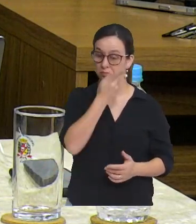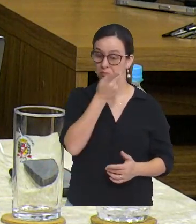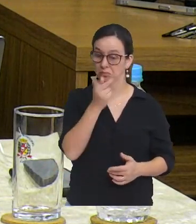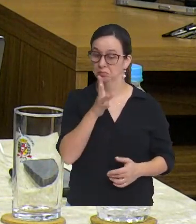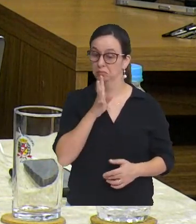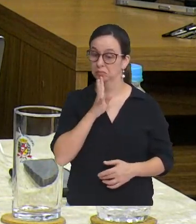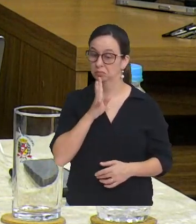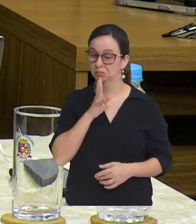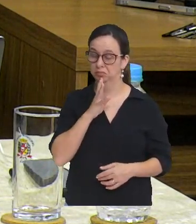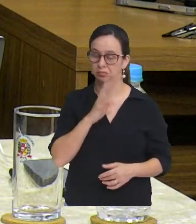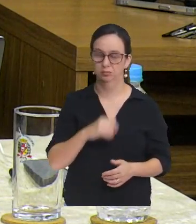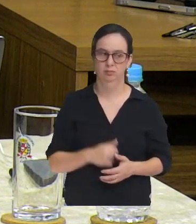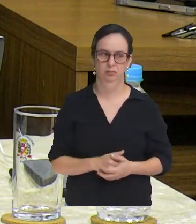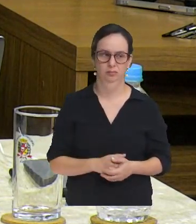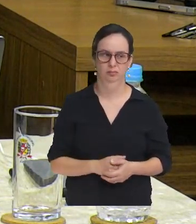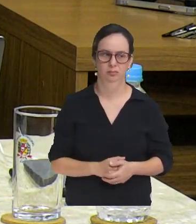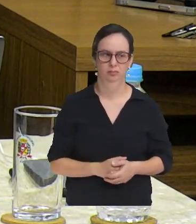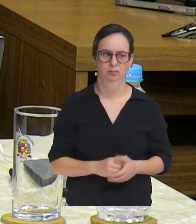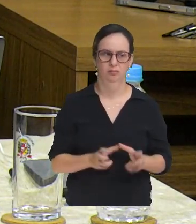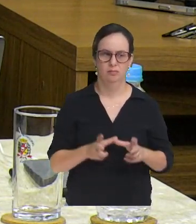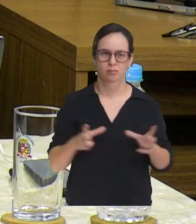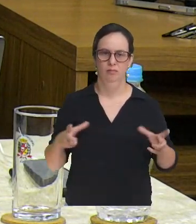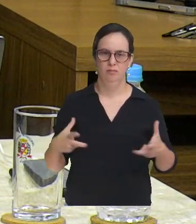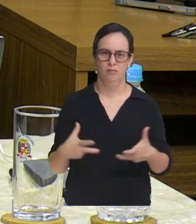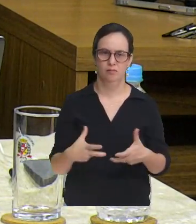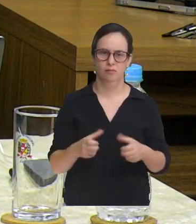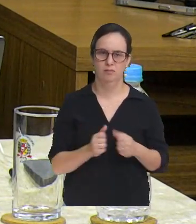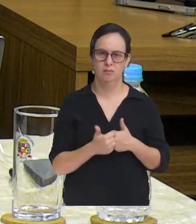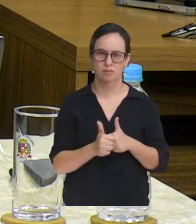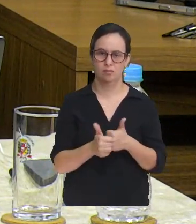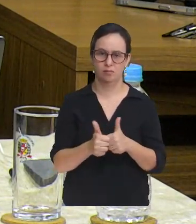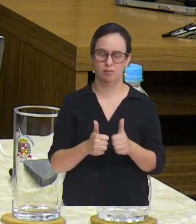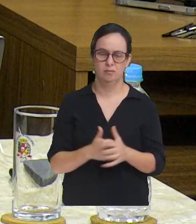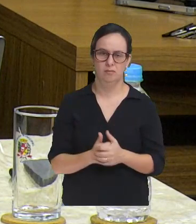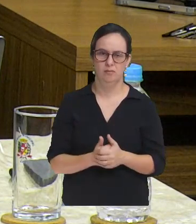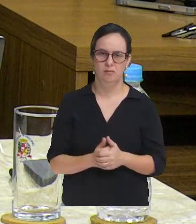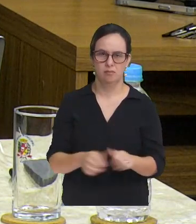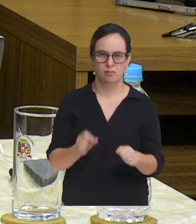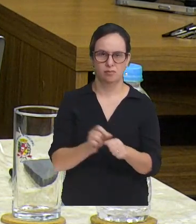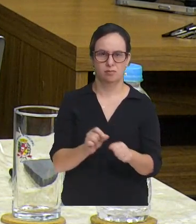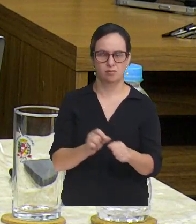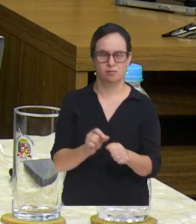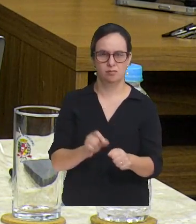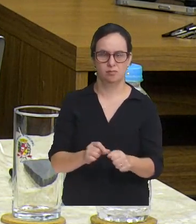câmara. E é uma câmara que vem acompanhando aí a tendência mundial aí